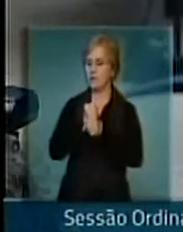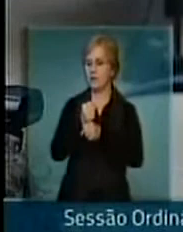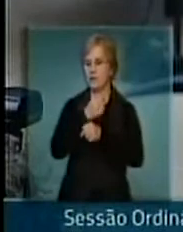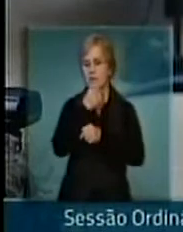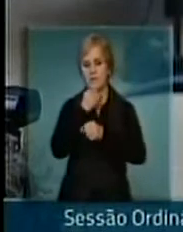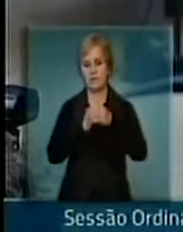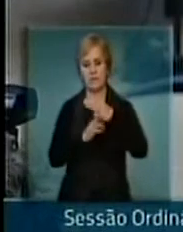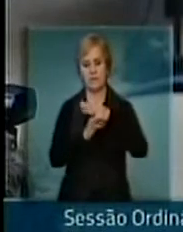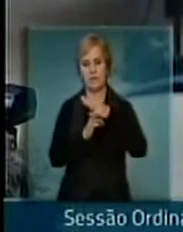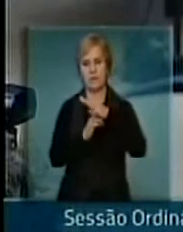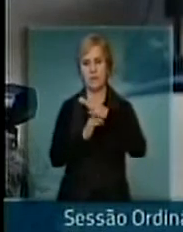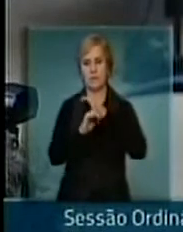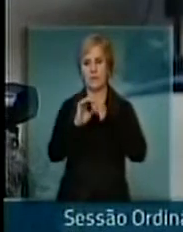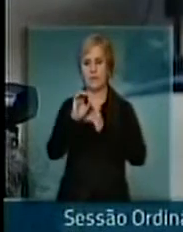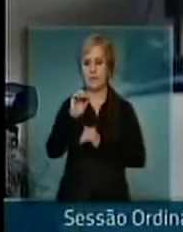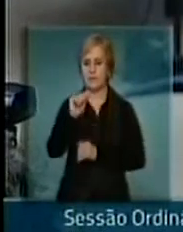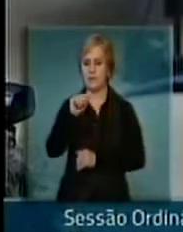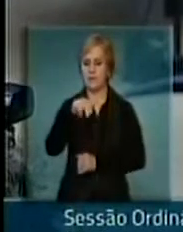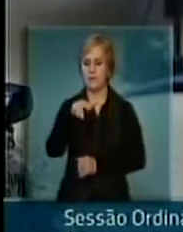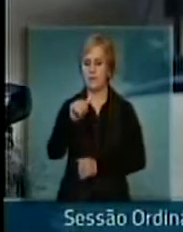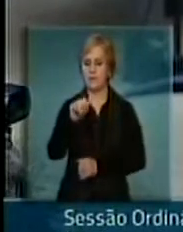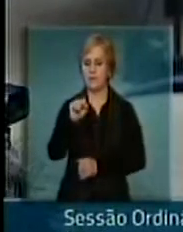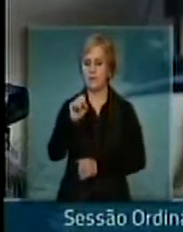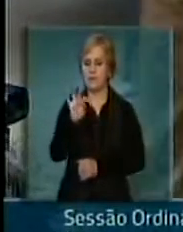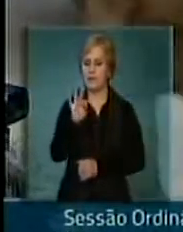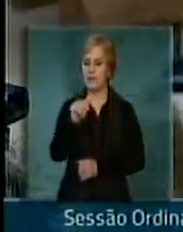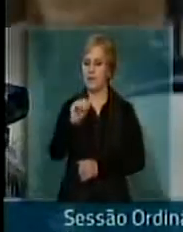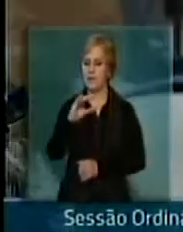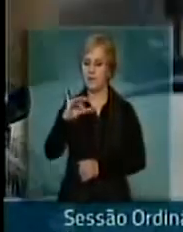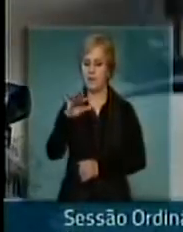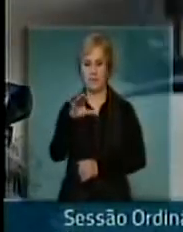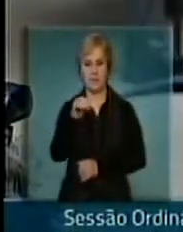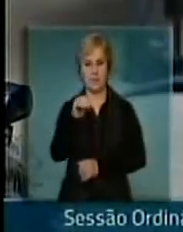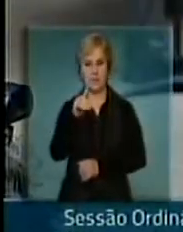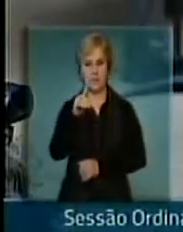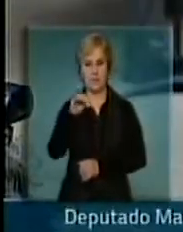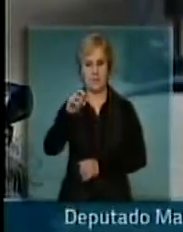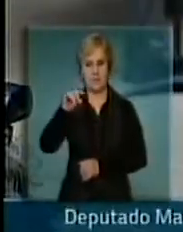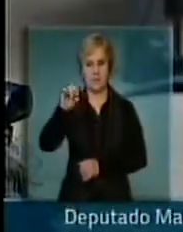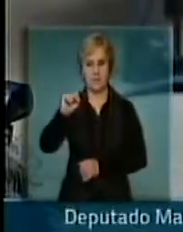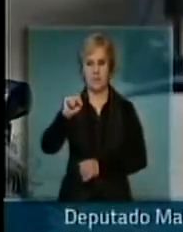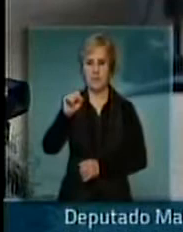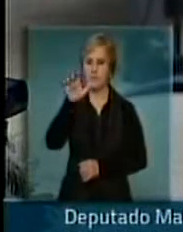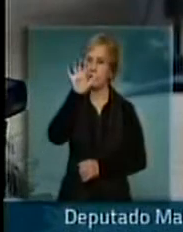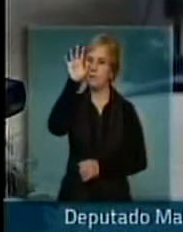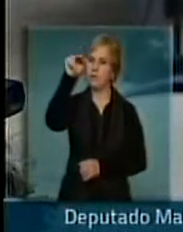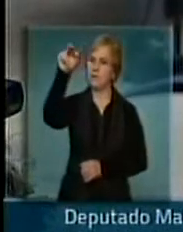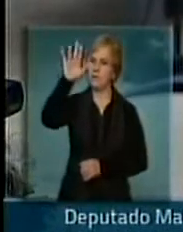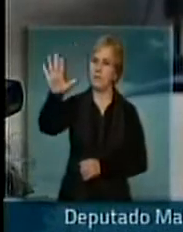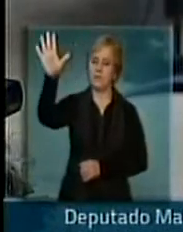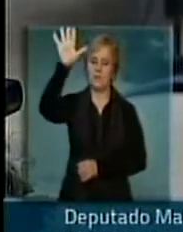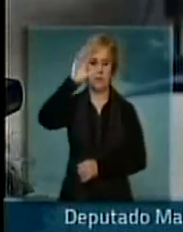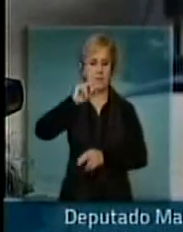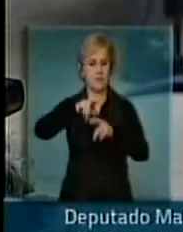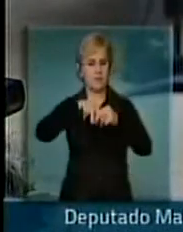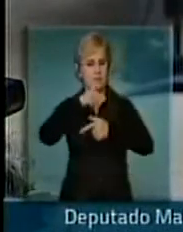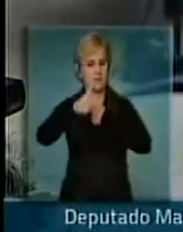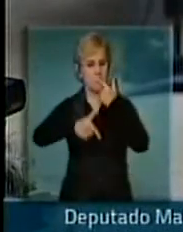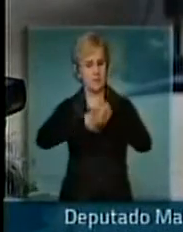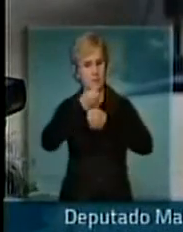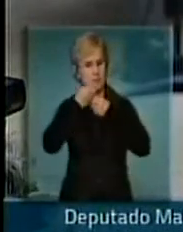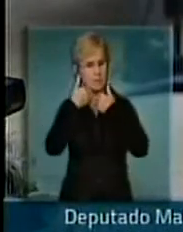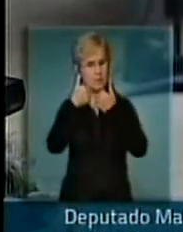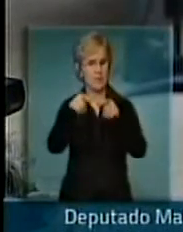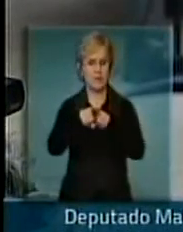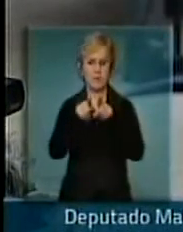João Anastácio Dias, personalidade admirada na Zona Norte por suas incontáveis virtudes, sobretudo a sólida